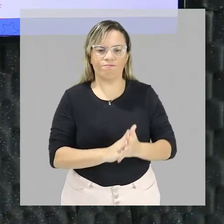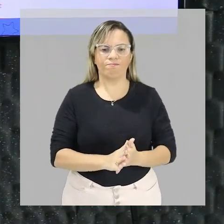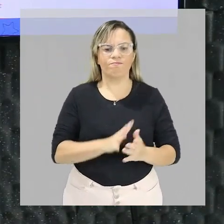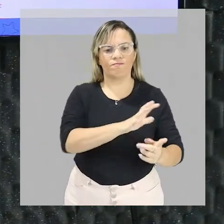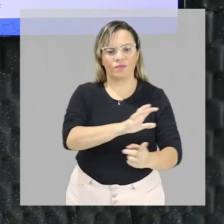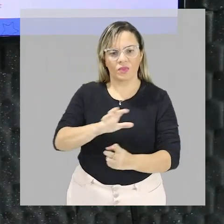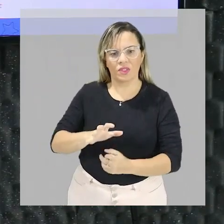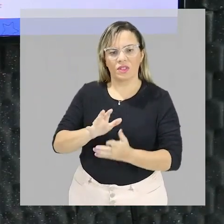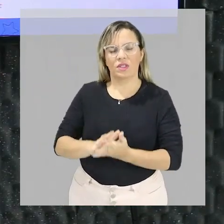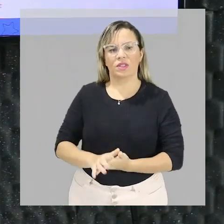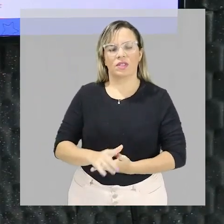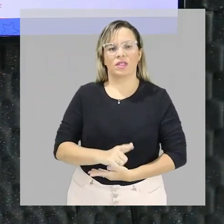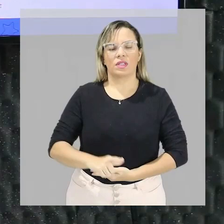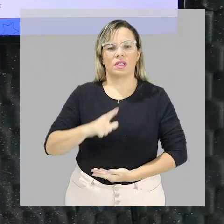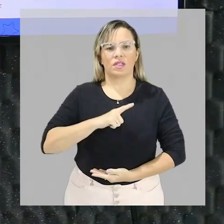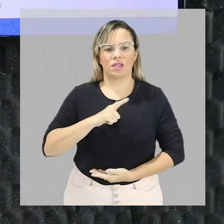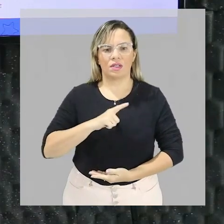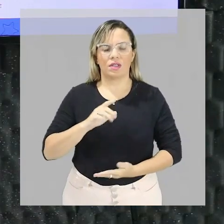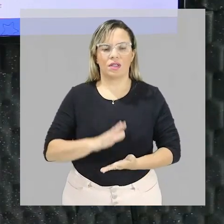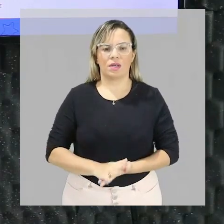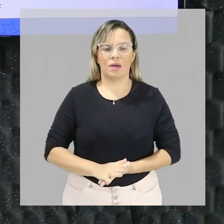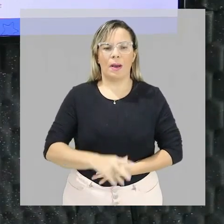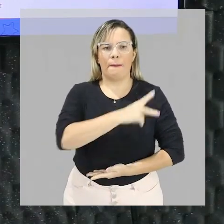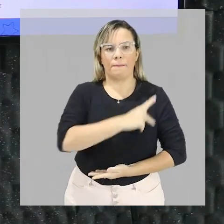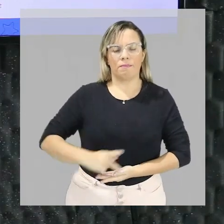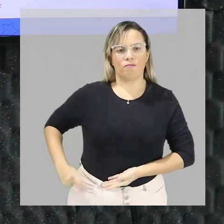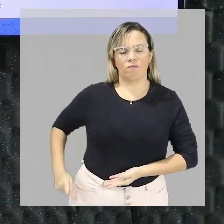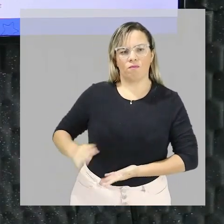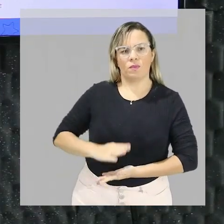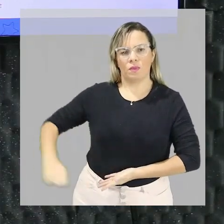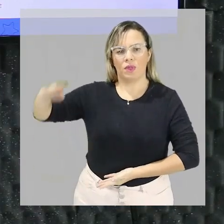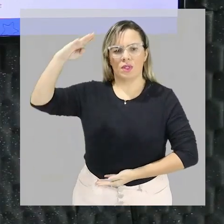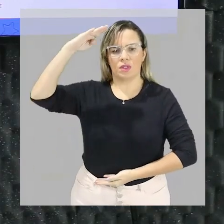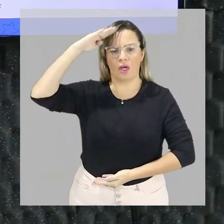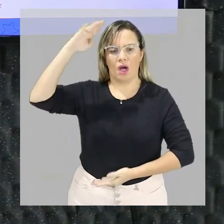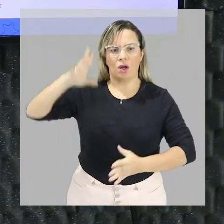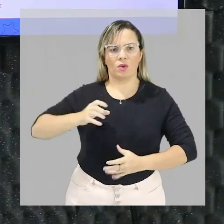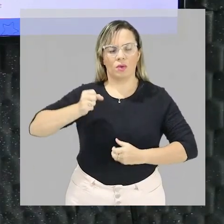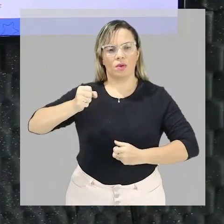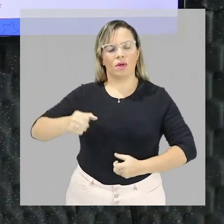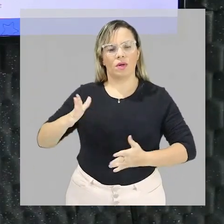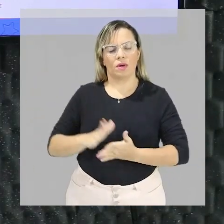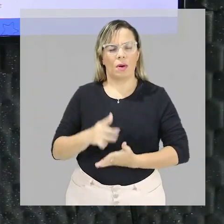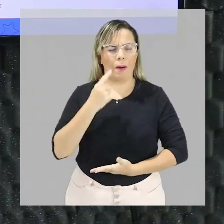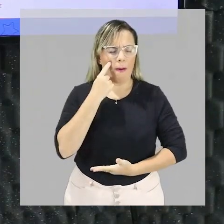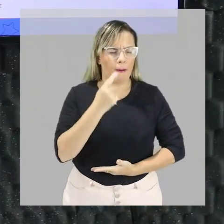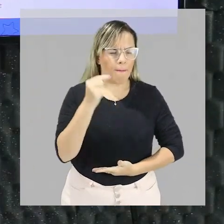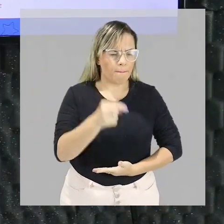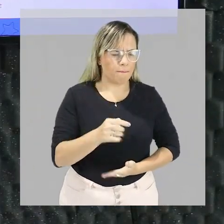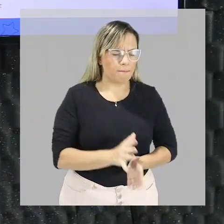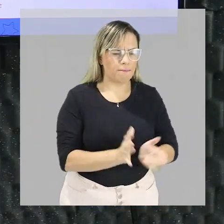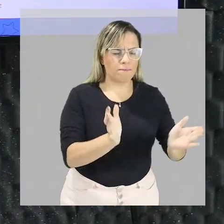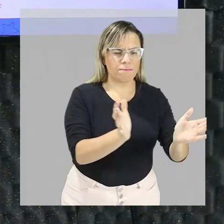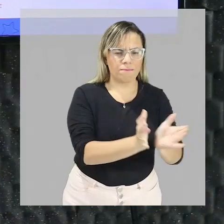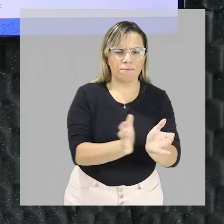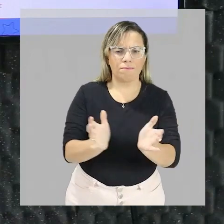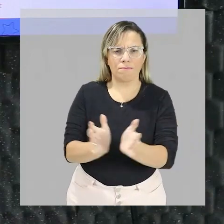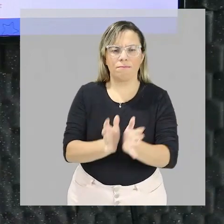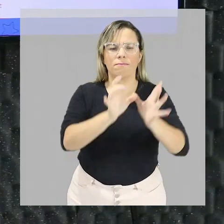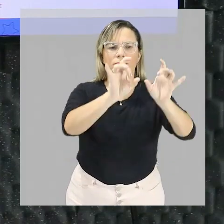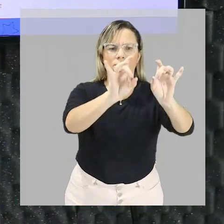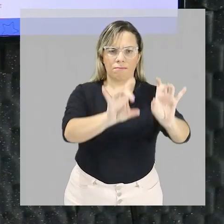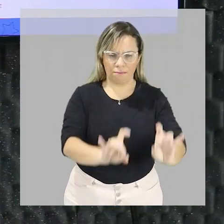apesar de nós termos presidentes militares no poder, mas é importante observar que determinados setores,